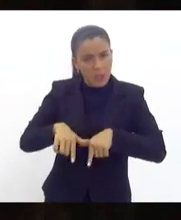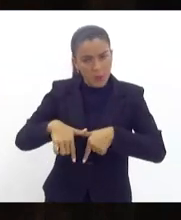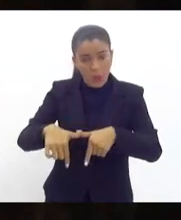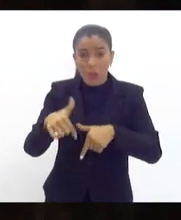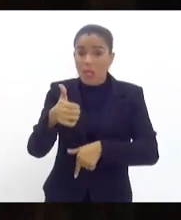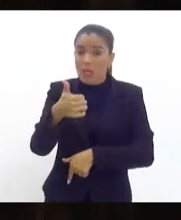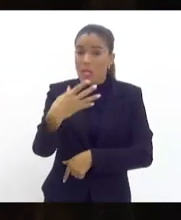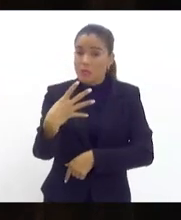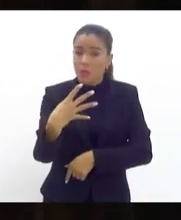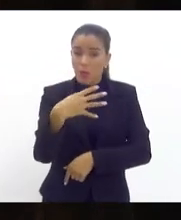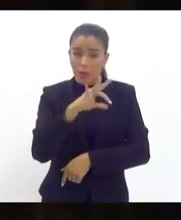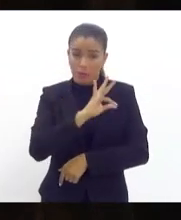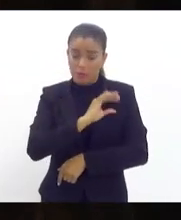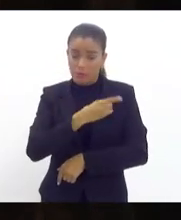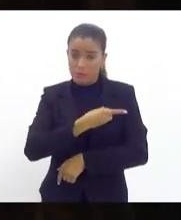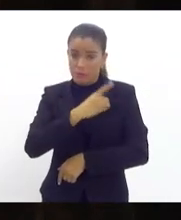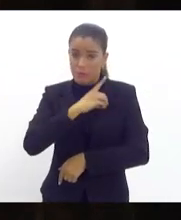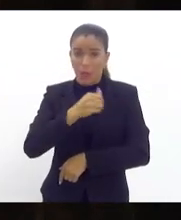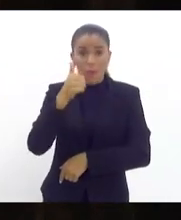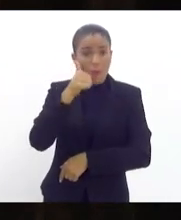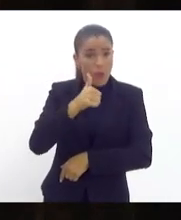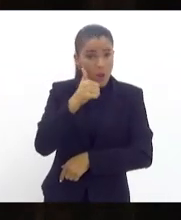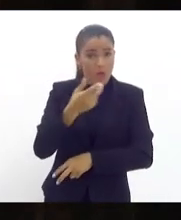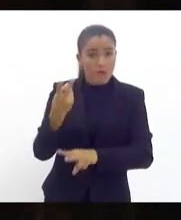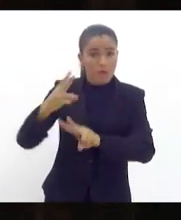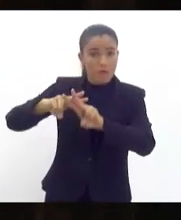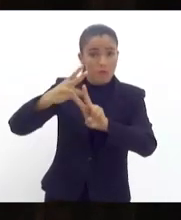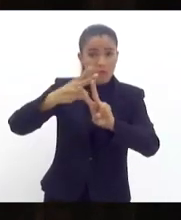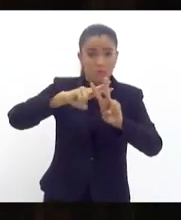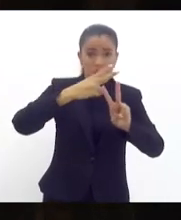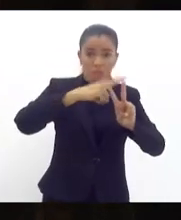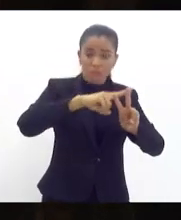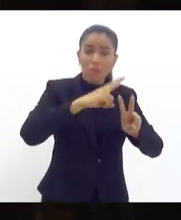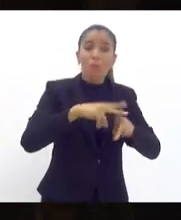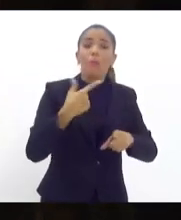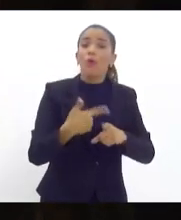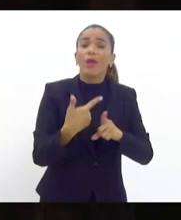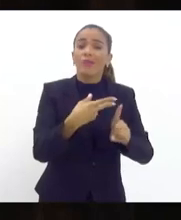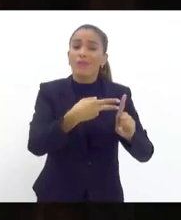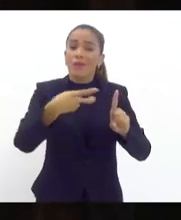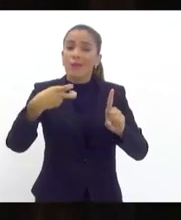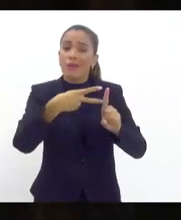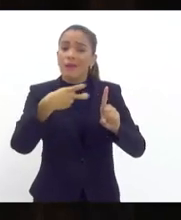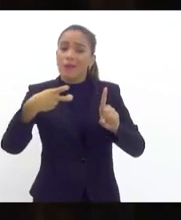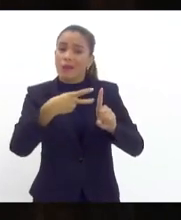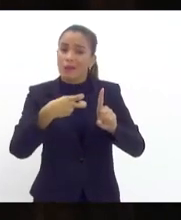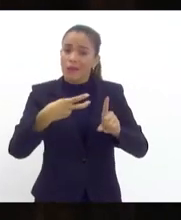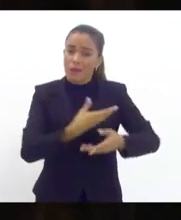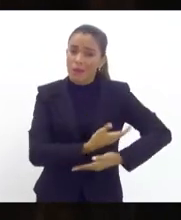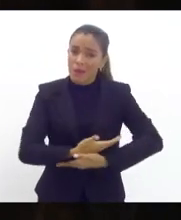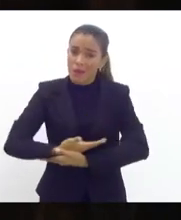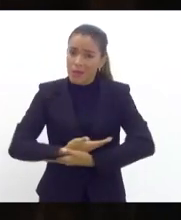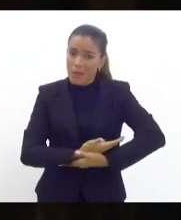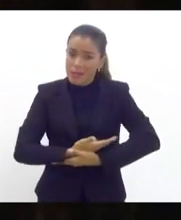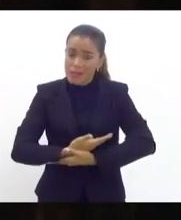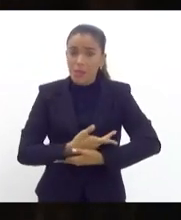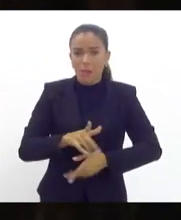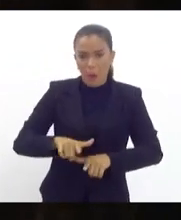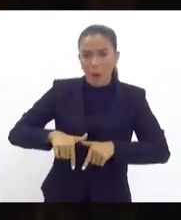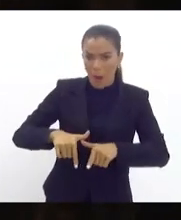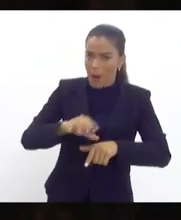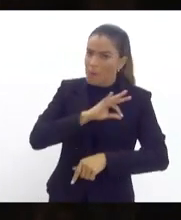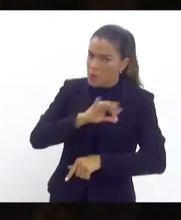na 14ª DP em que Mulheres foram presas por estarem explorando se é crianças então a polícia atua